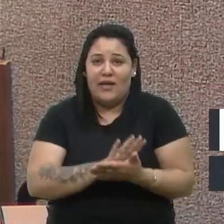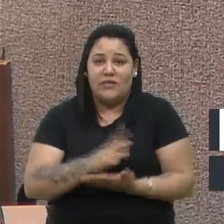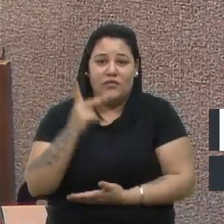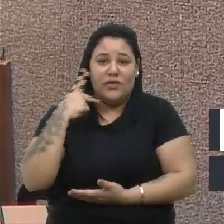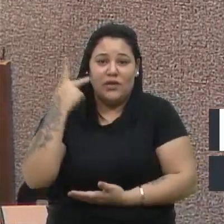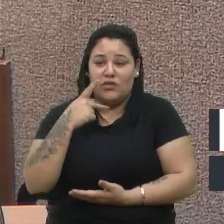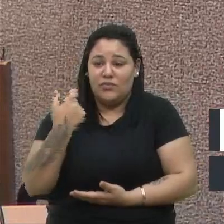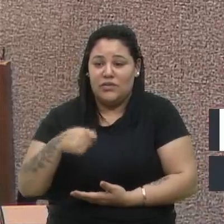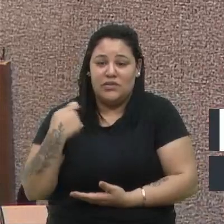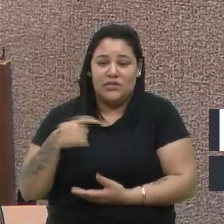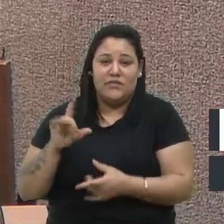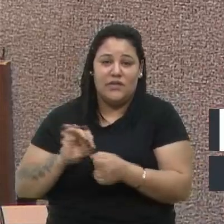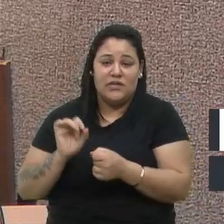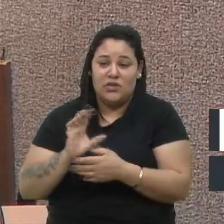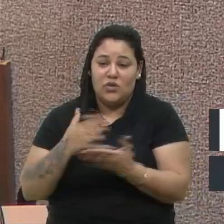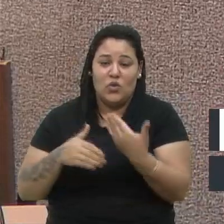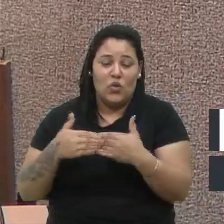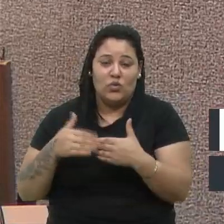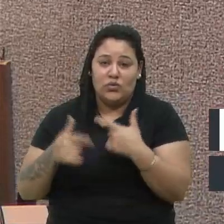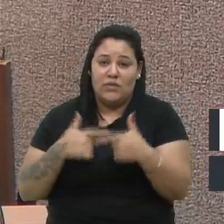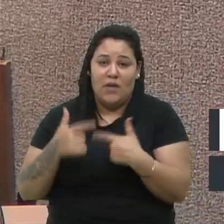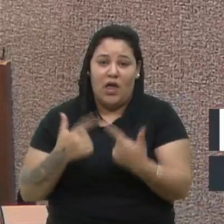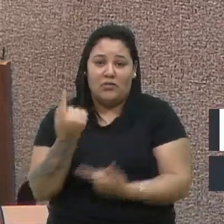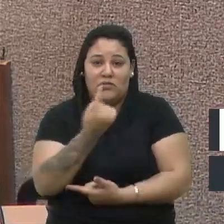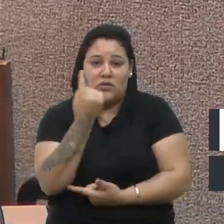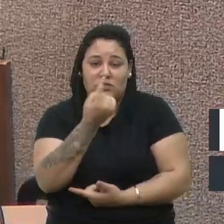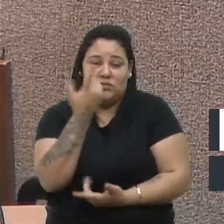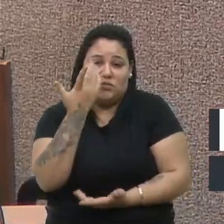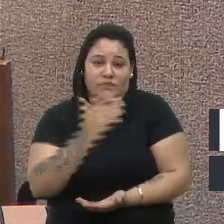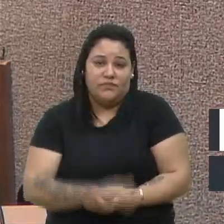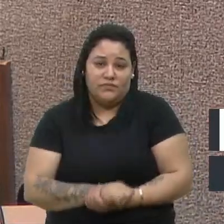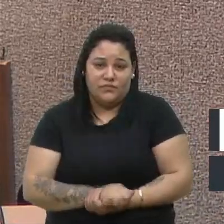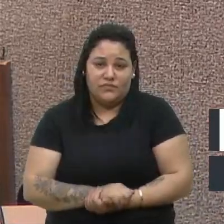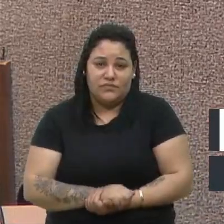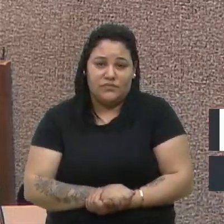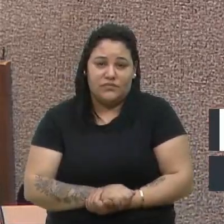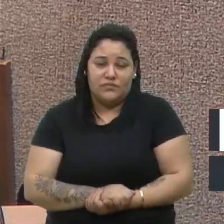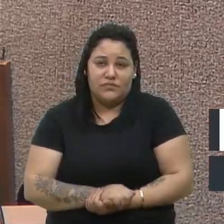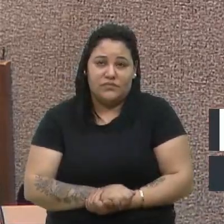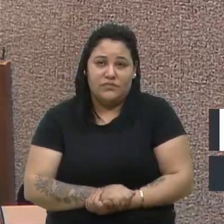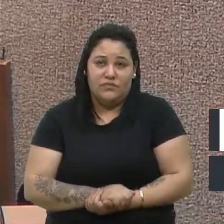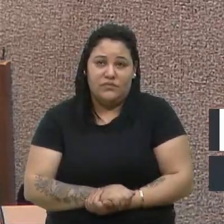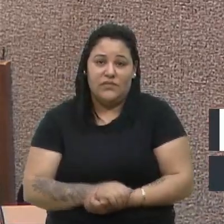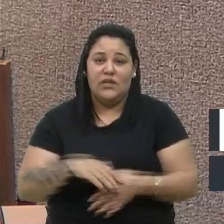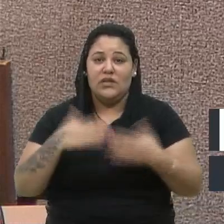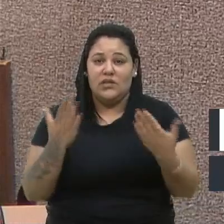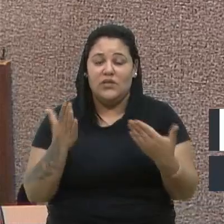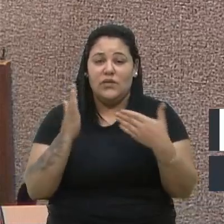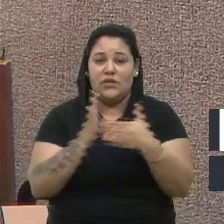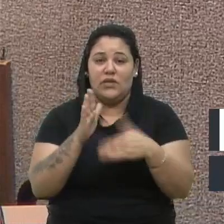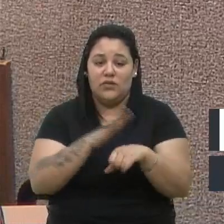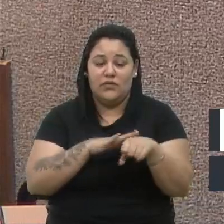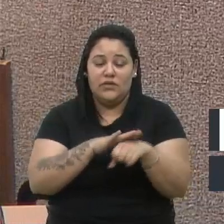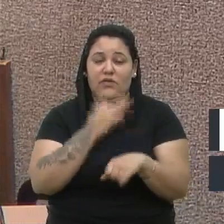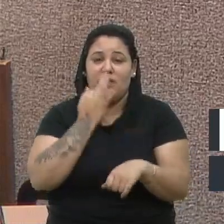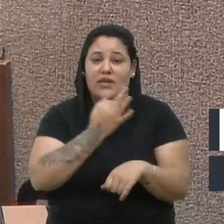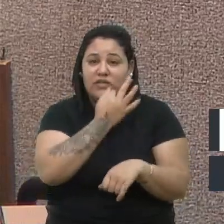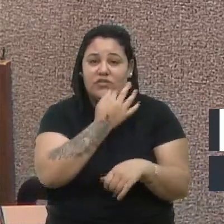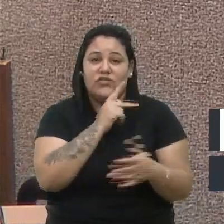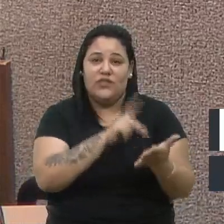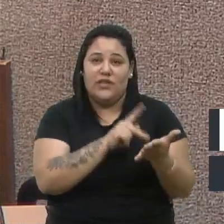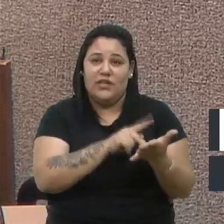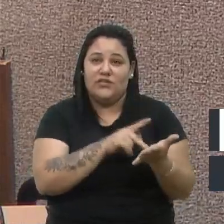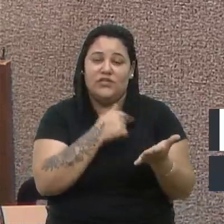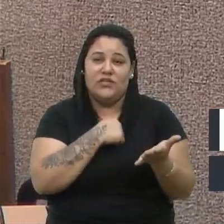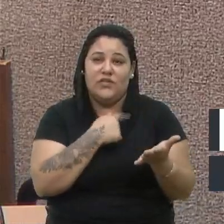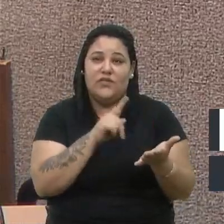desdobrar nas suas pautas com as frentes parlamentares. Então, eu até falei para a vereadora Tati, foi muito sincero com ela num primeiro